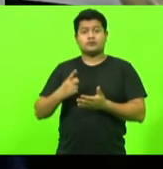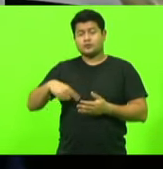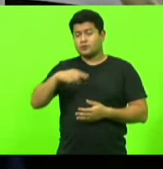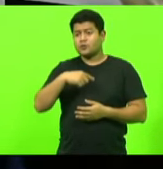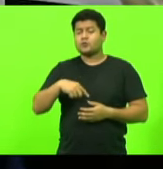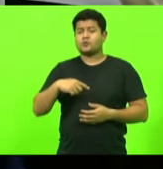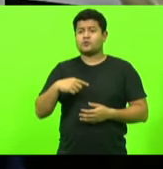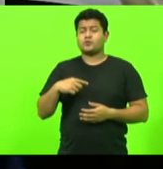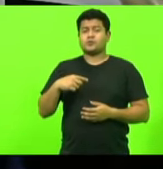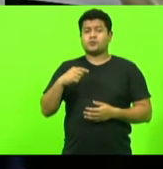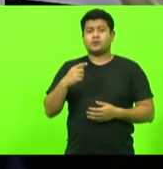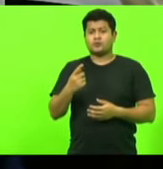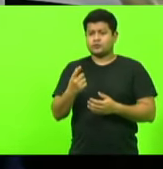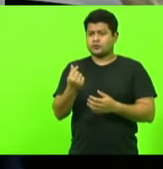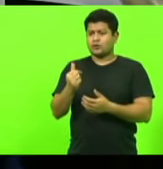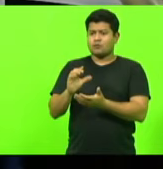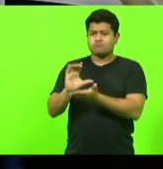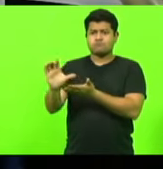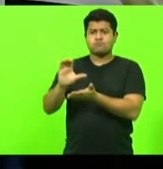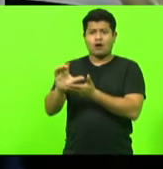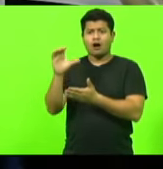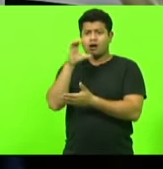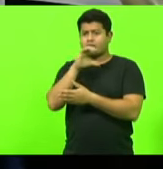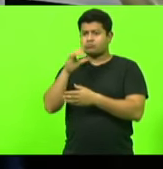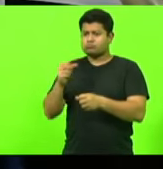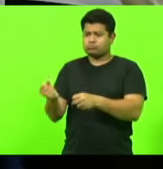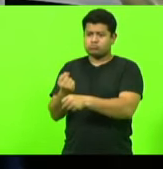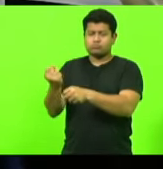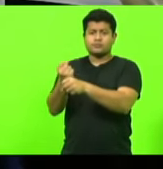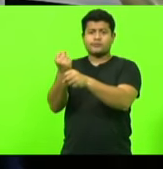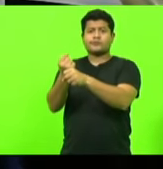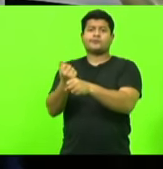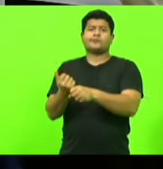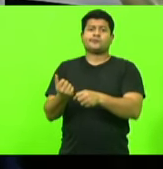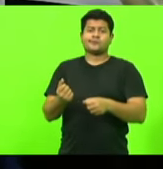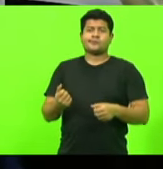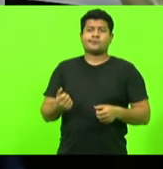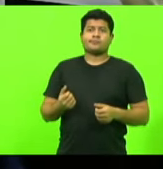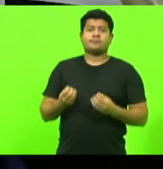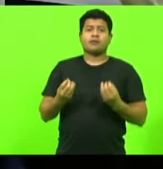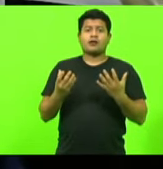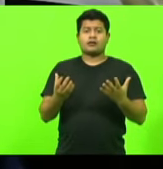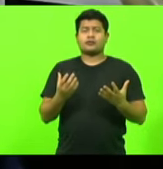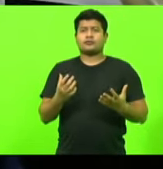precisamos investir com maior rapidez para que a gente tenha